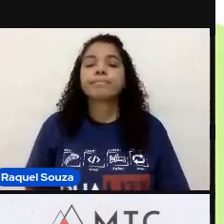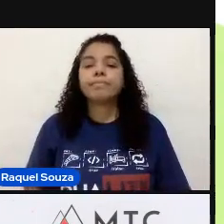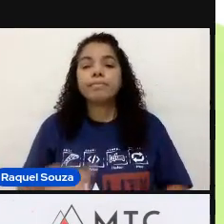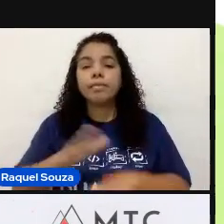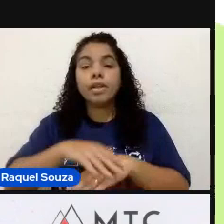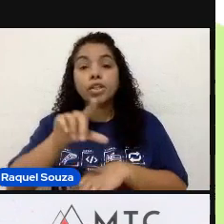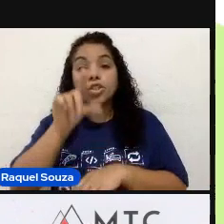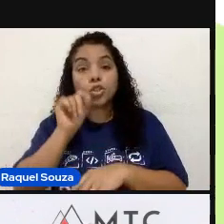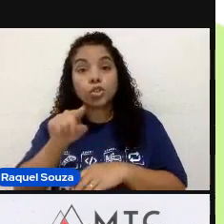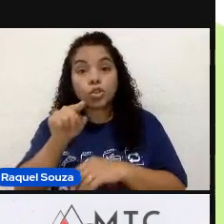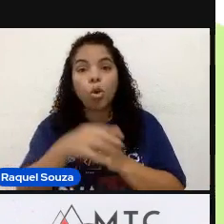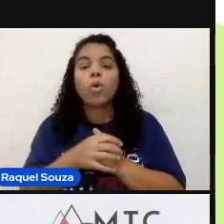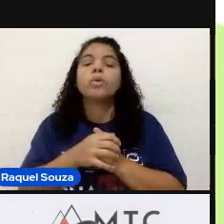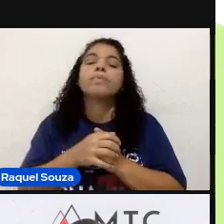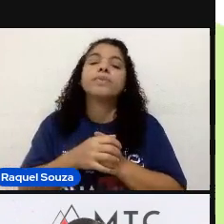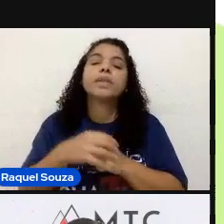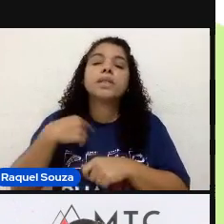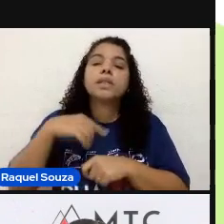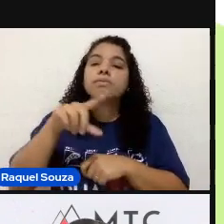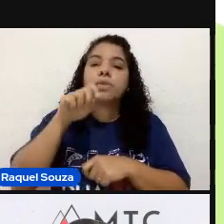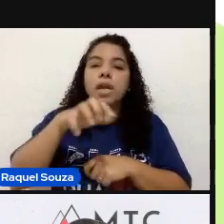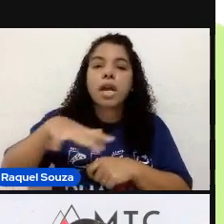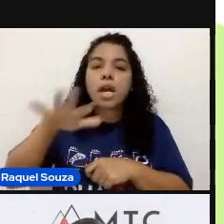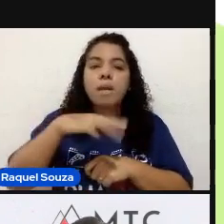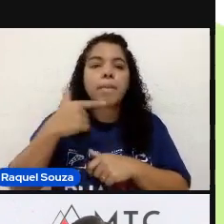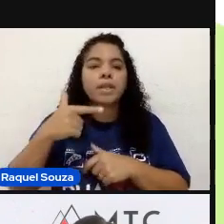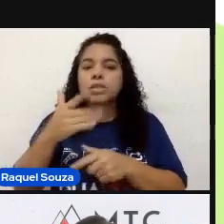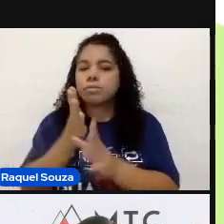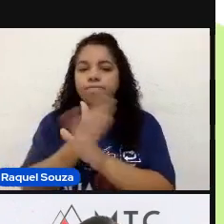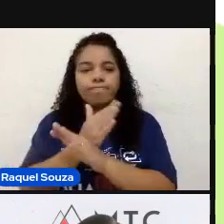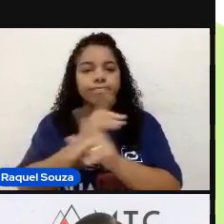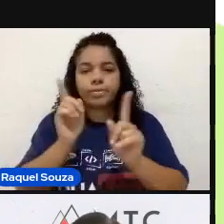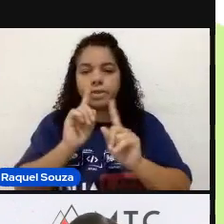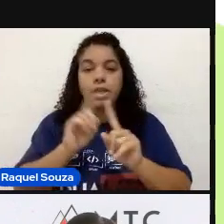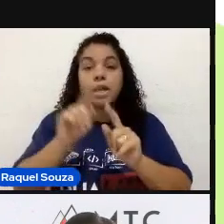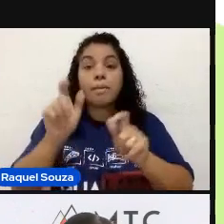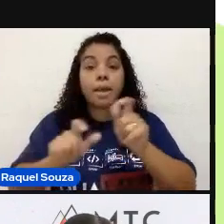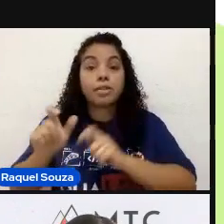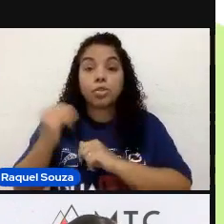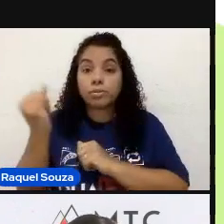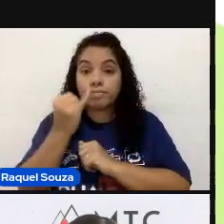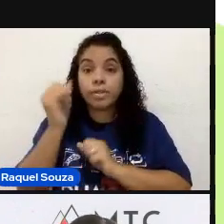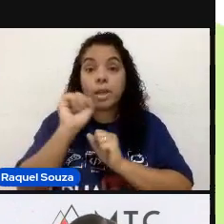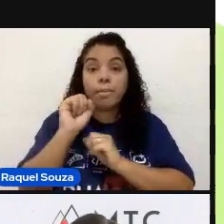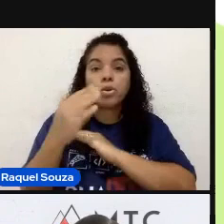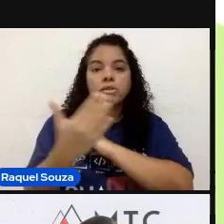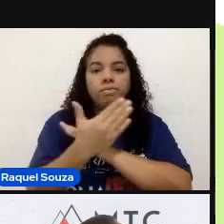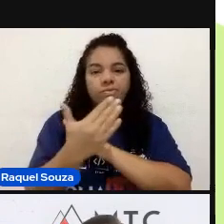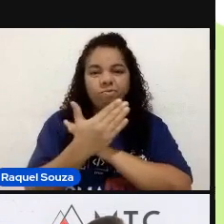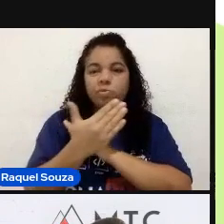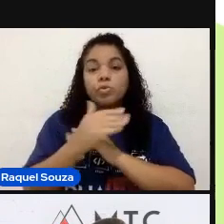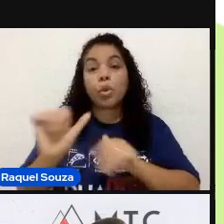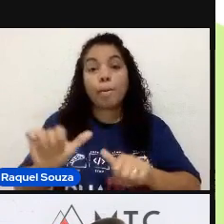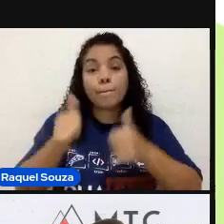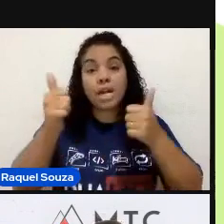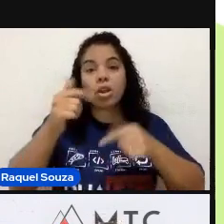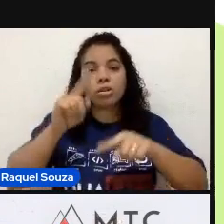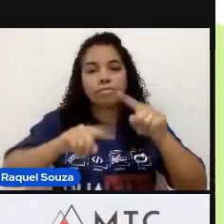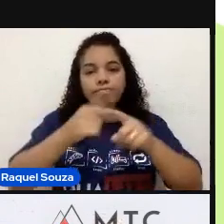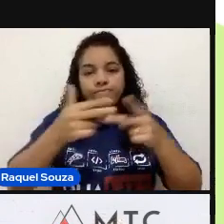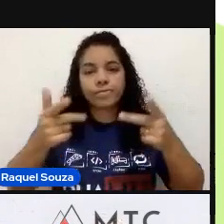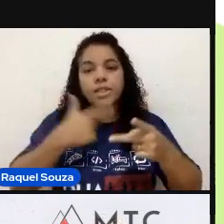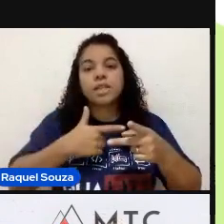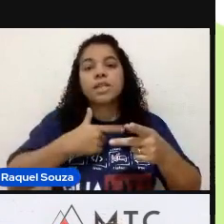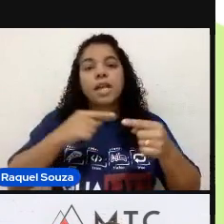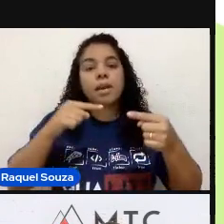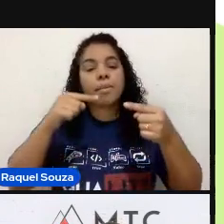Escolho o ambiente sem distrações, pessoas cháveis que podem me auxiliar, melhores ferramentas que me adequem